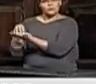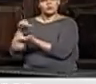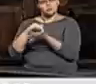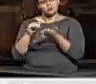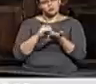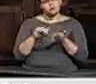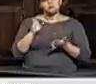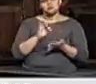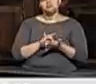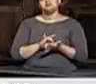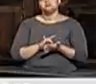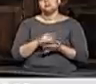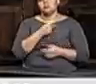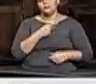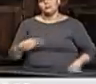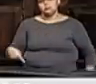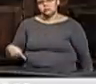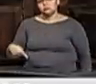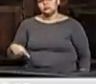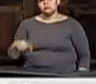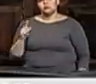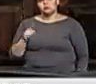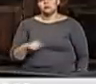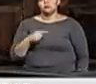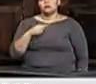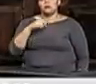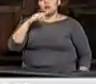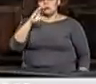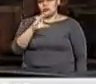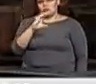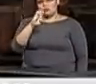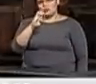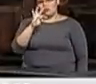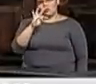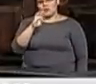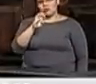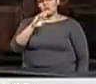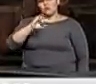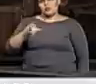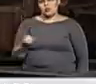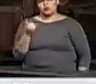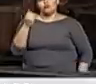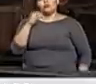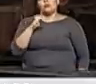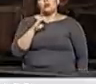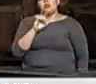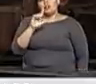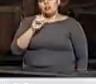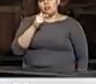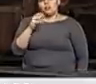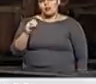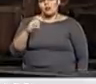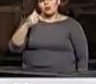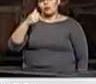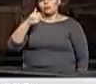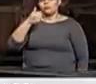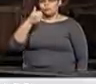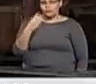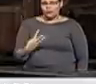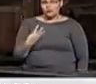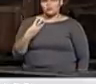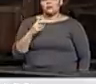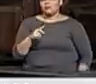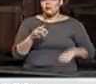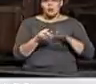mesmo, presidente. Com o CEPERGE, Leão 13, e a ZERGE e PERGE.